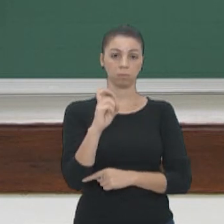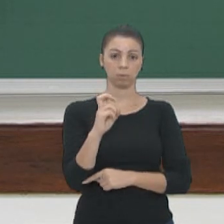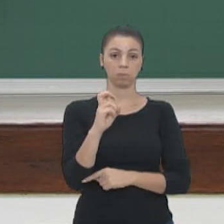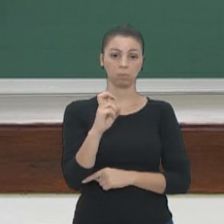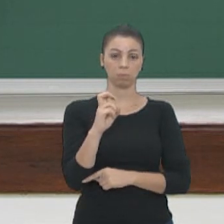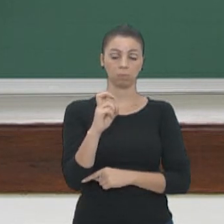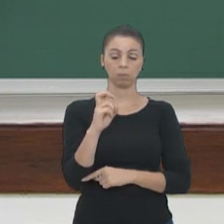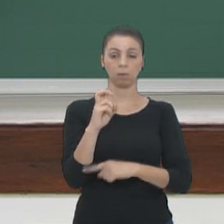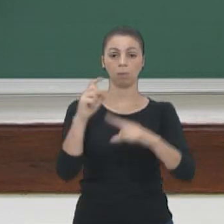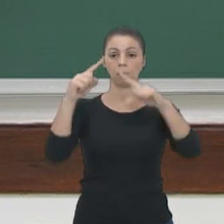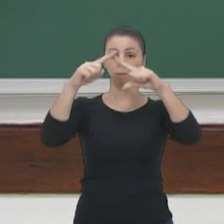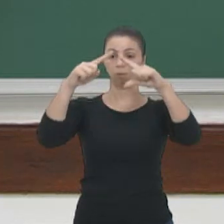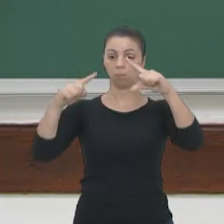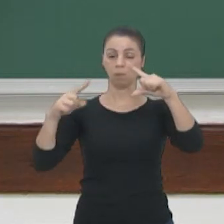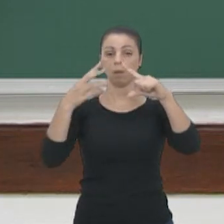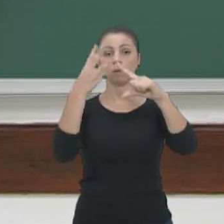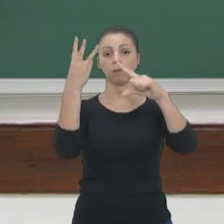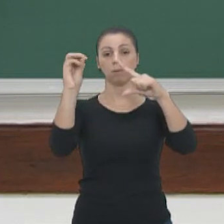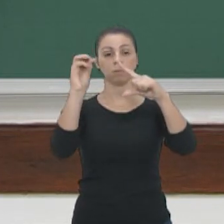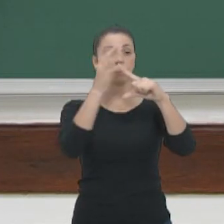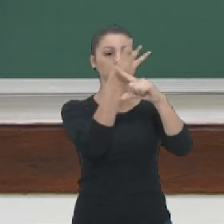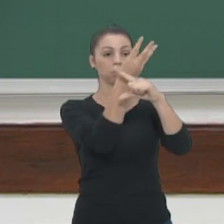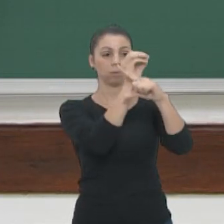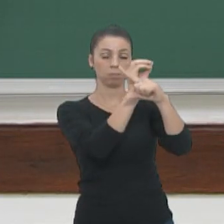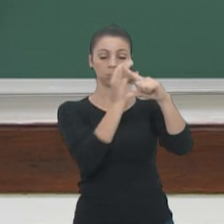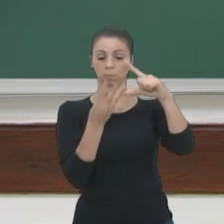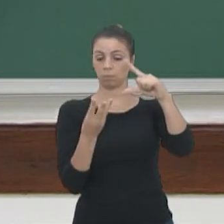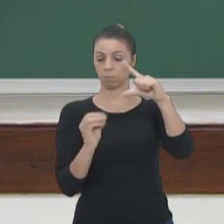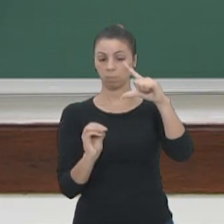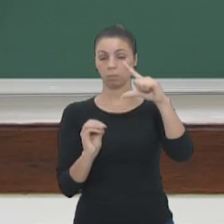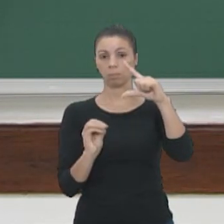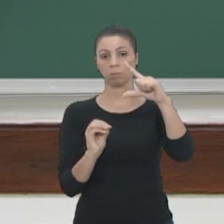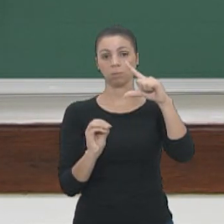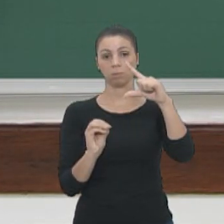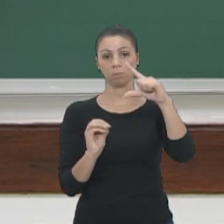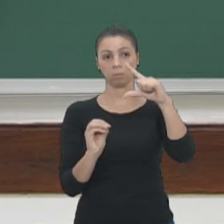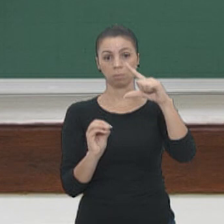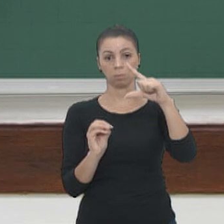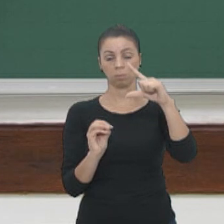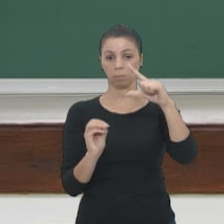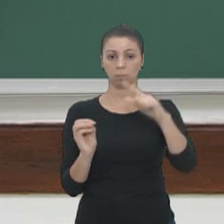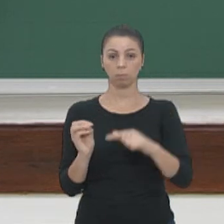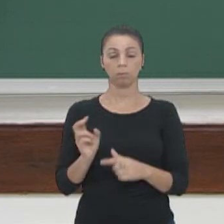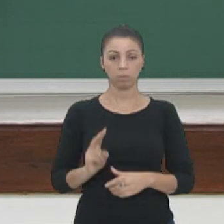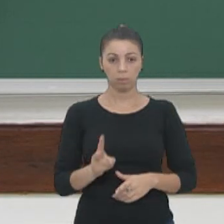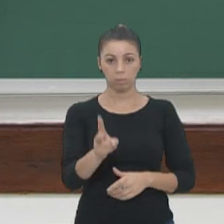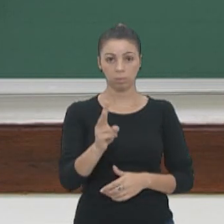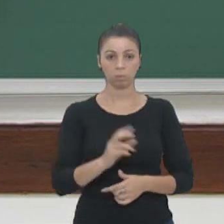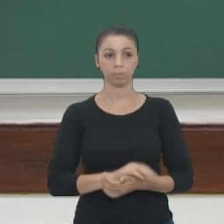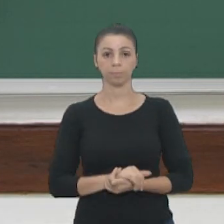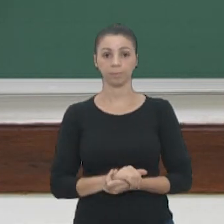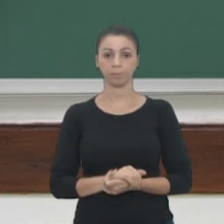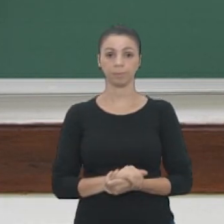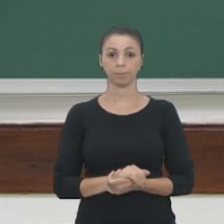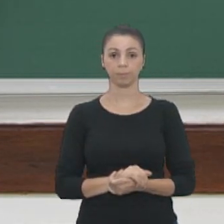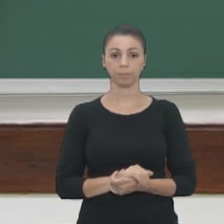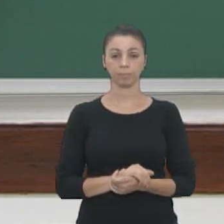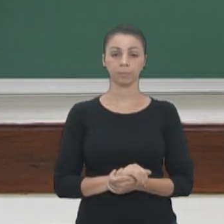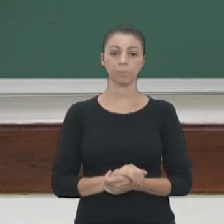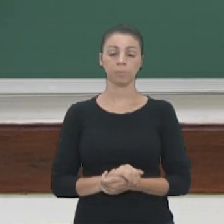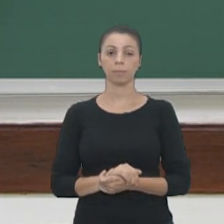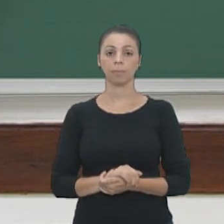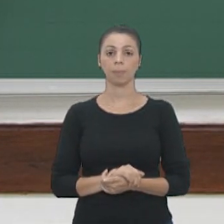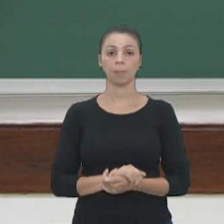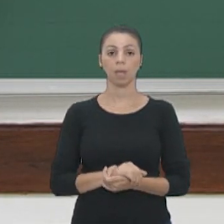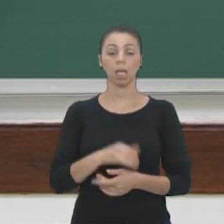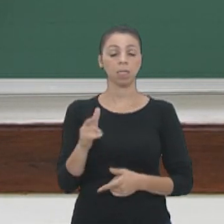é 30, então eu já tenho uma pista para achar o valor de x. Vamos continuar? Se o